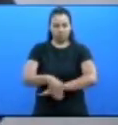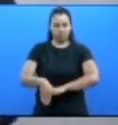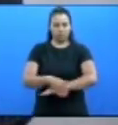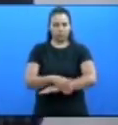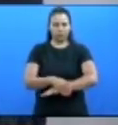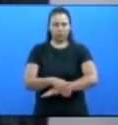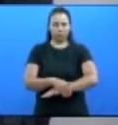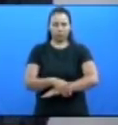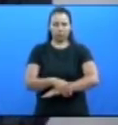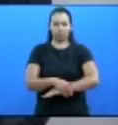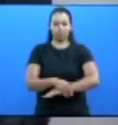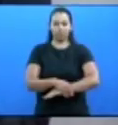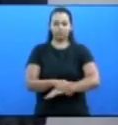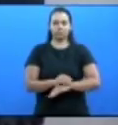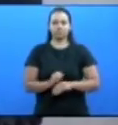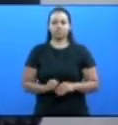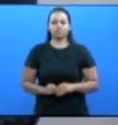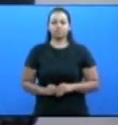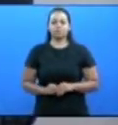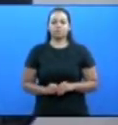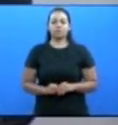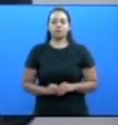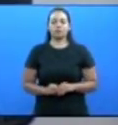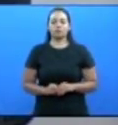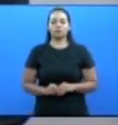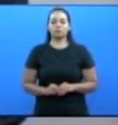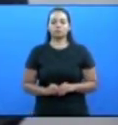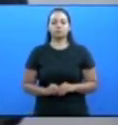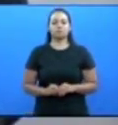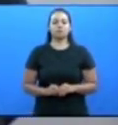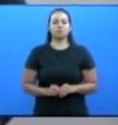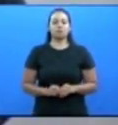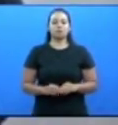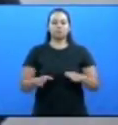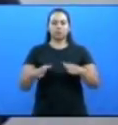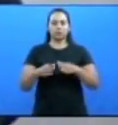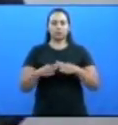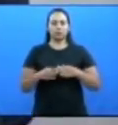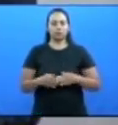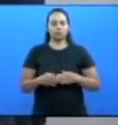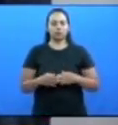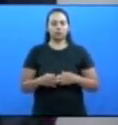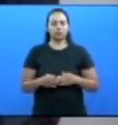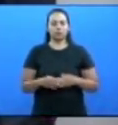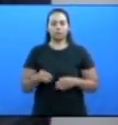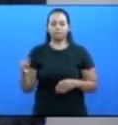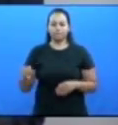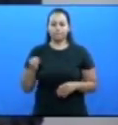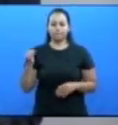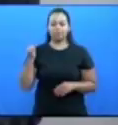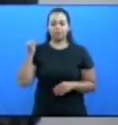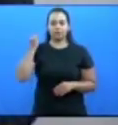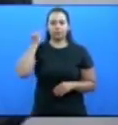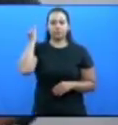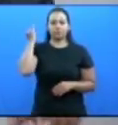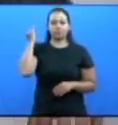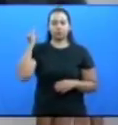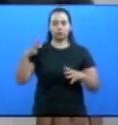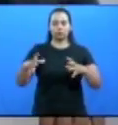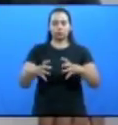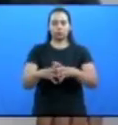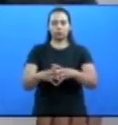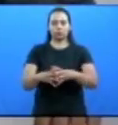veio aqui um representante, um morador, reivindicando, né, firmemente sobre a recuperação ali daquela